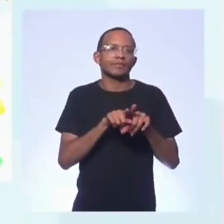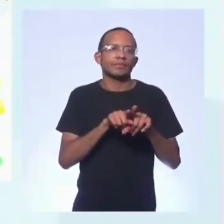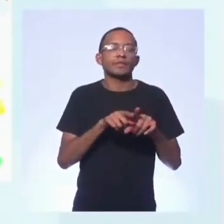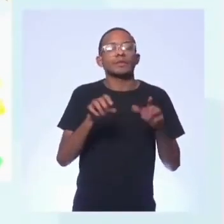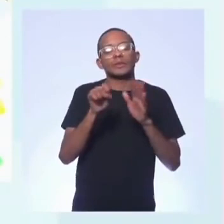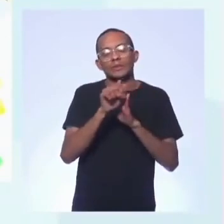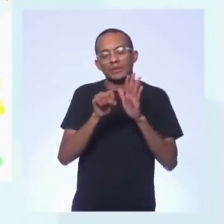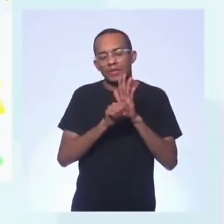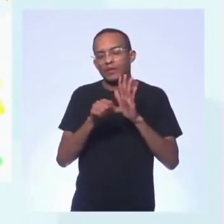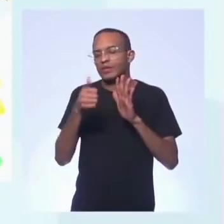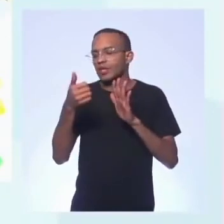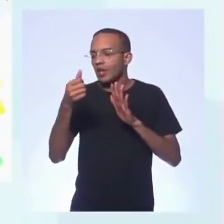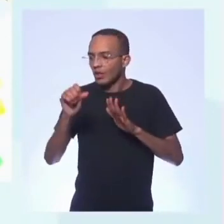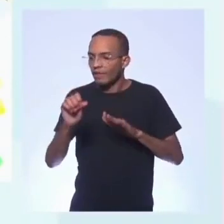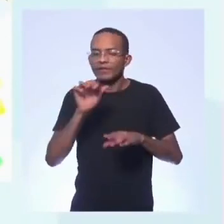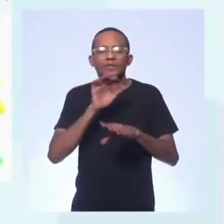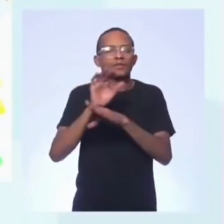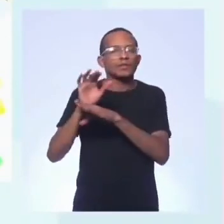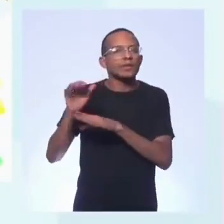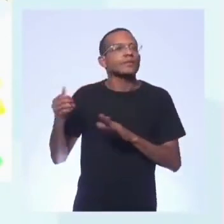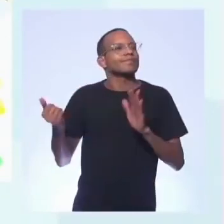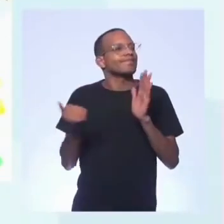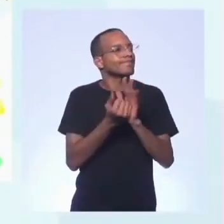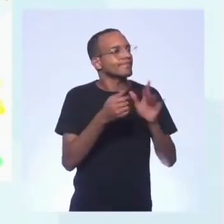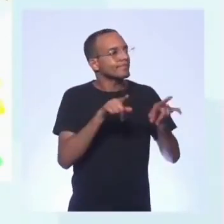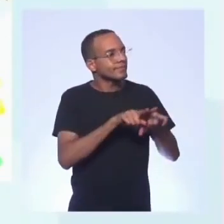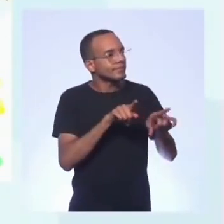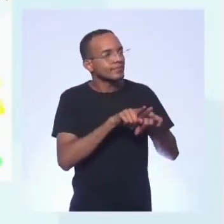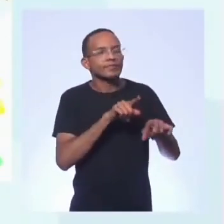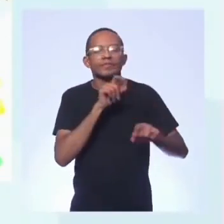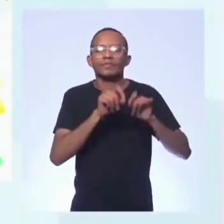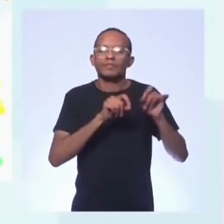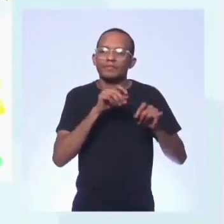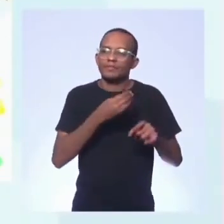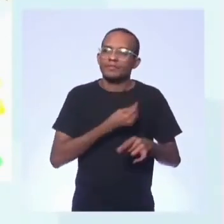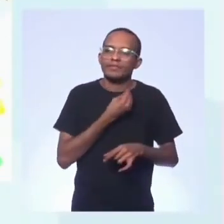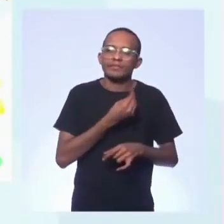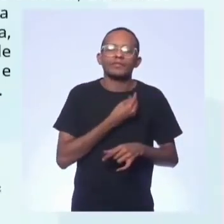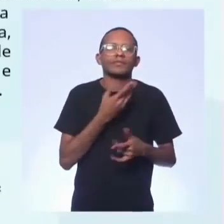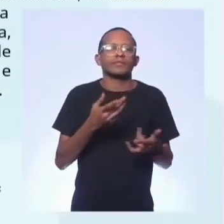do século XIX, marcado pela